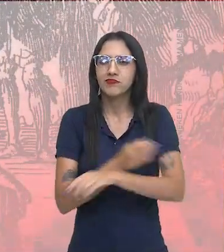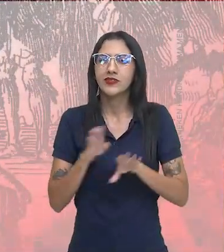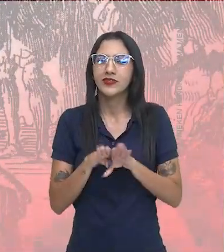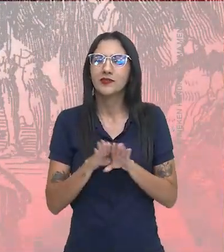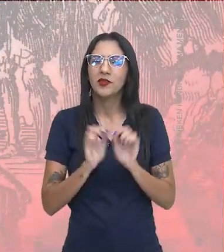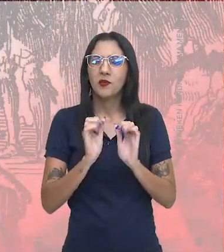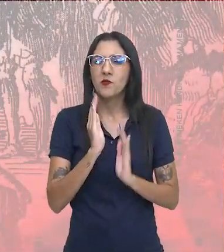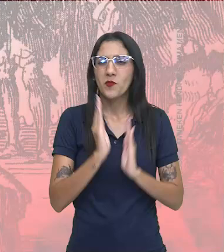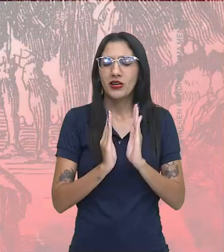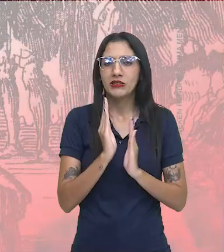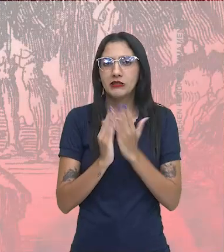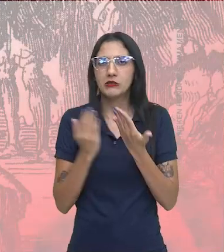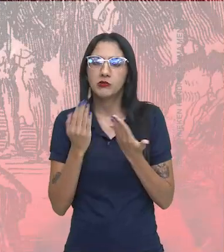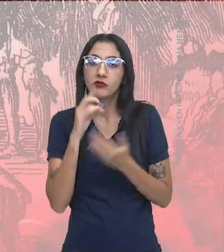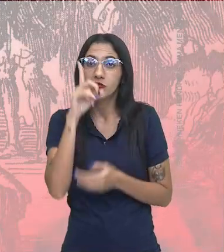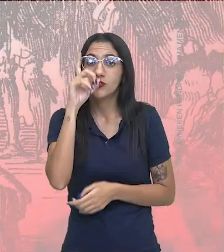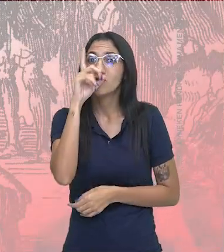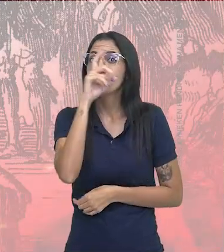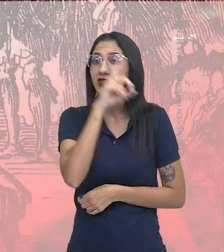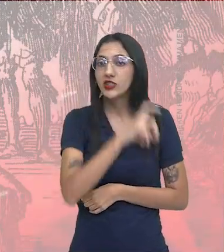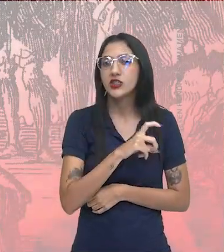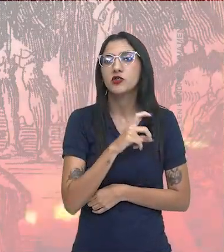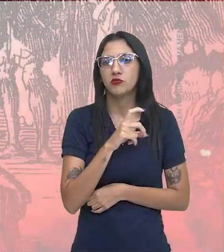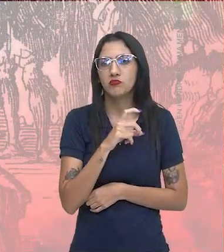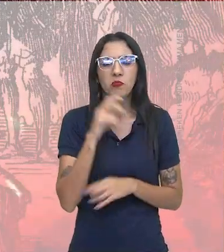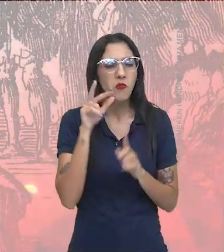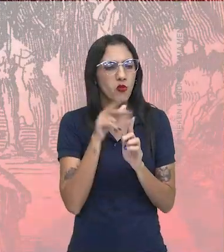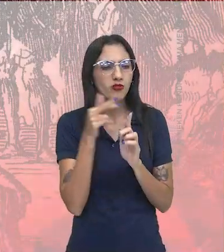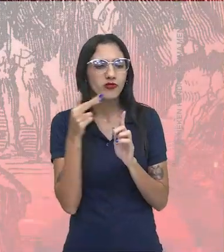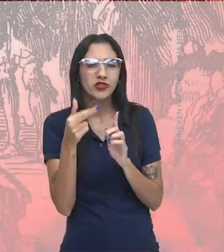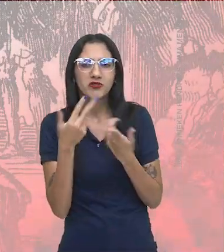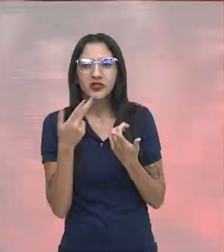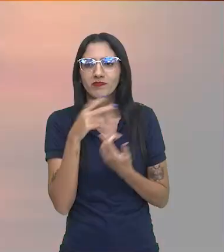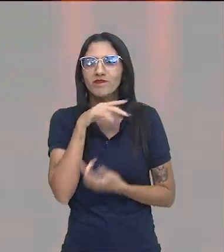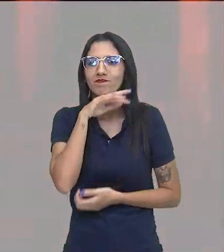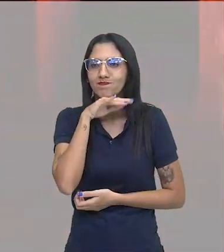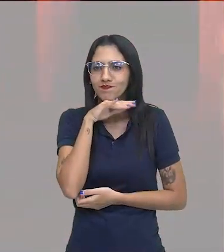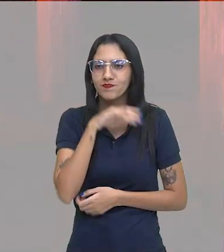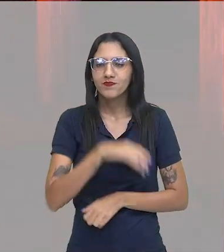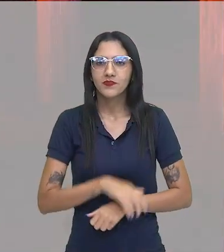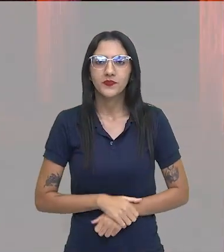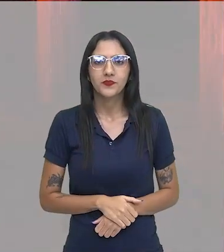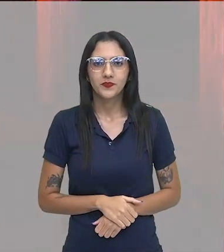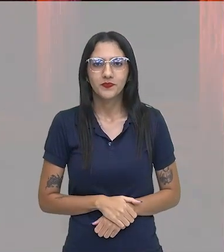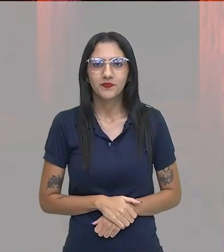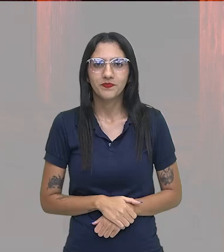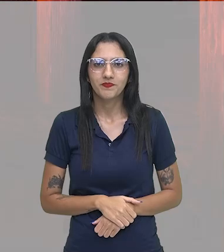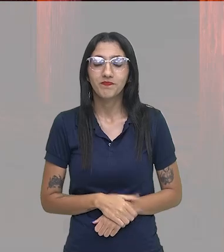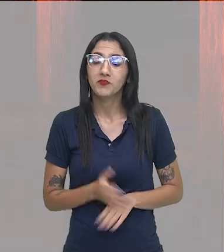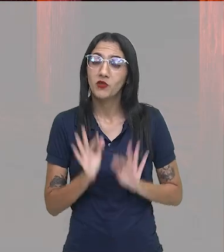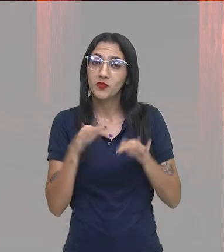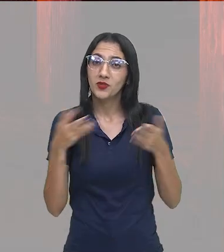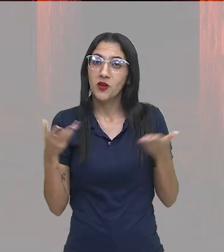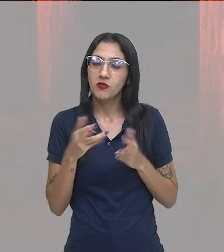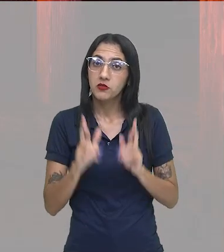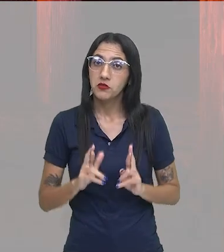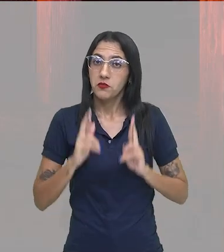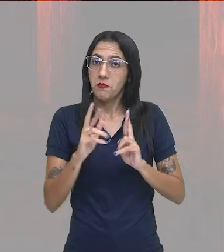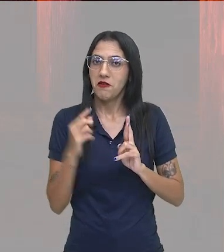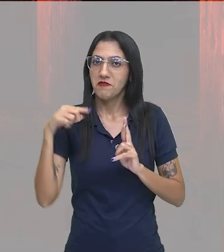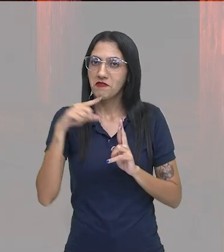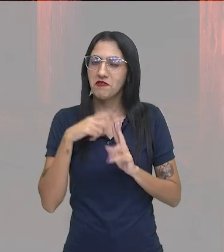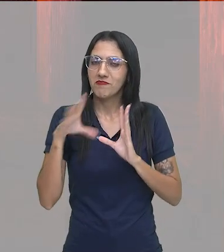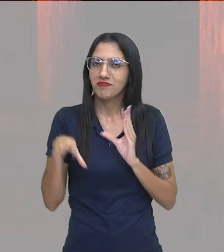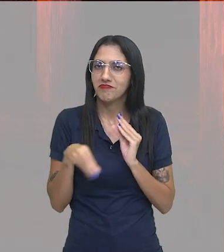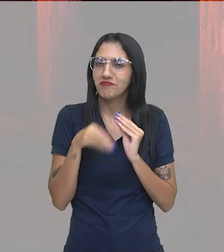Trevas, pela obscuridade intelectual na qual vivia a população. Me despeço por aqui e espero ter contribuído